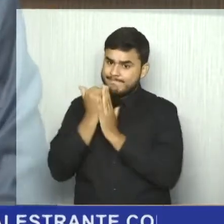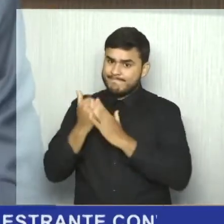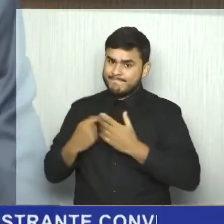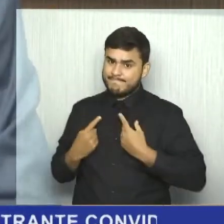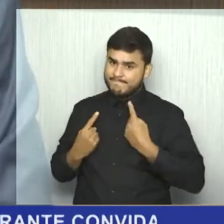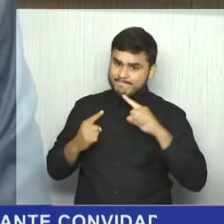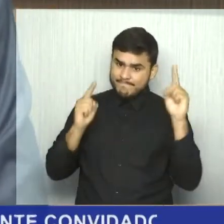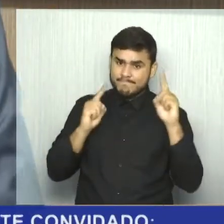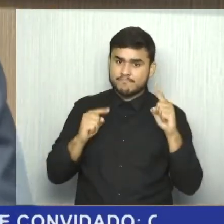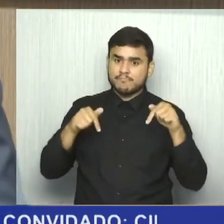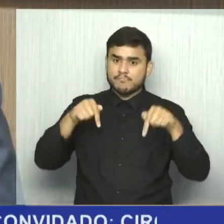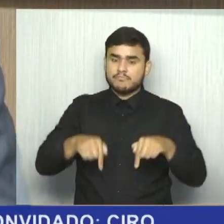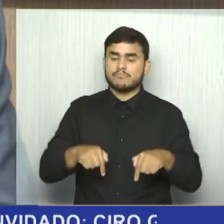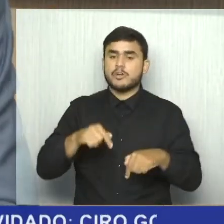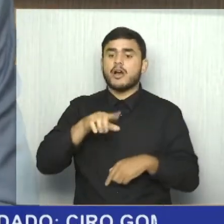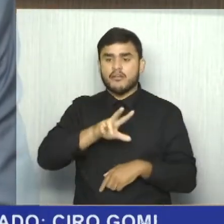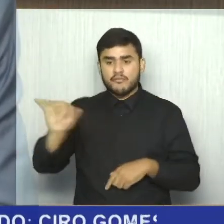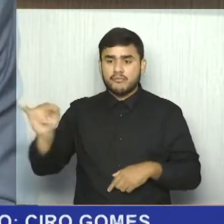mesmo uma ex-nação.